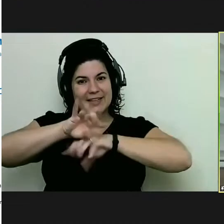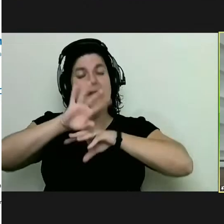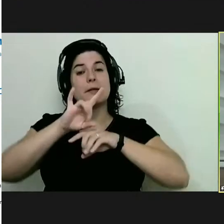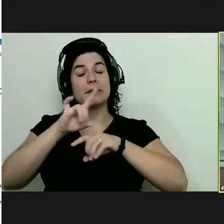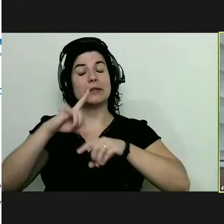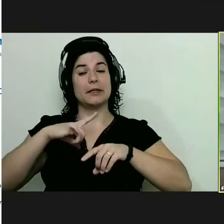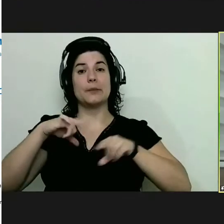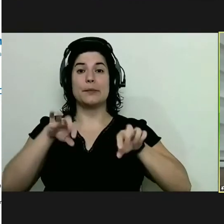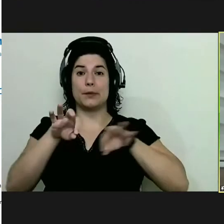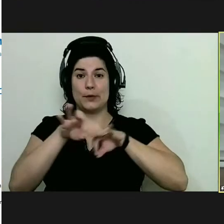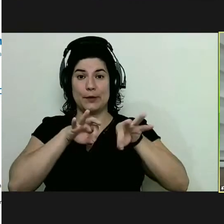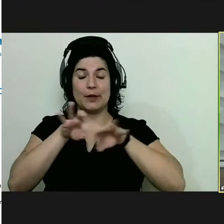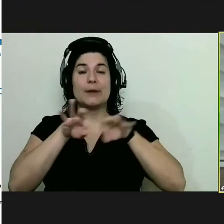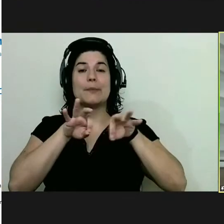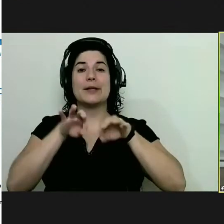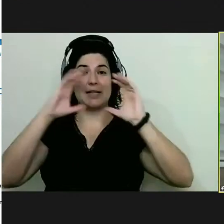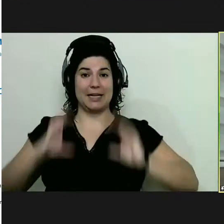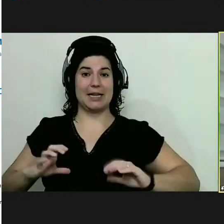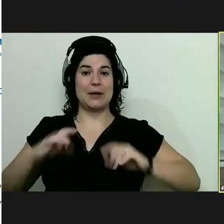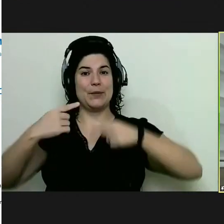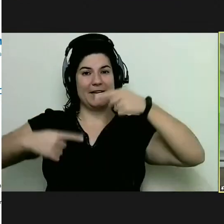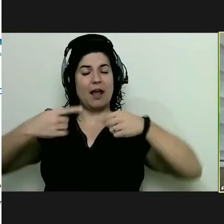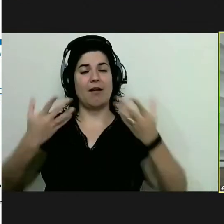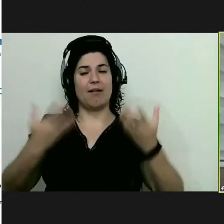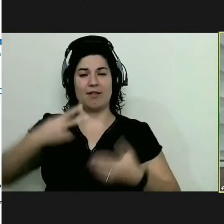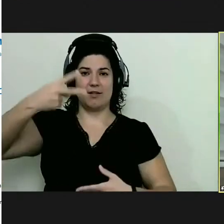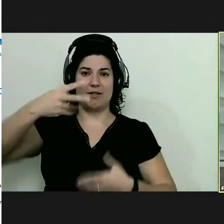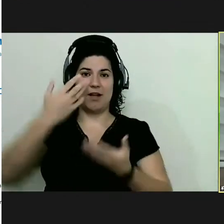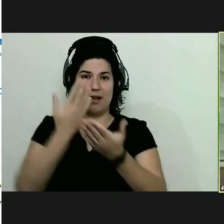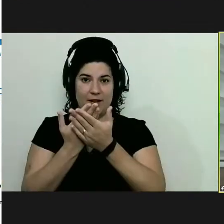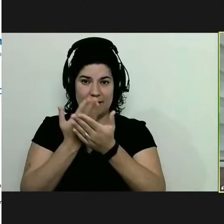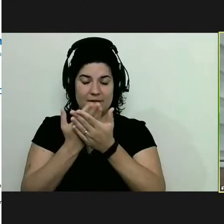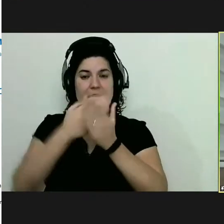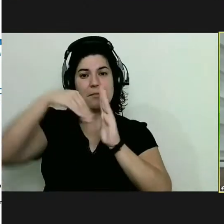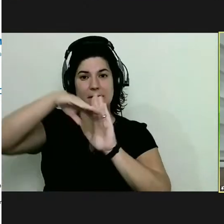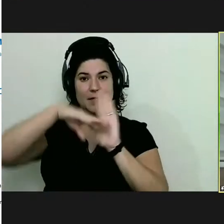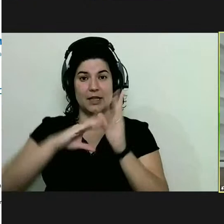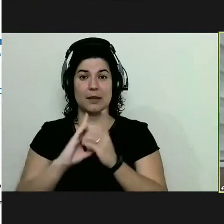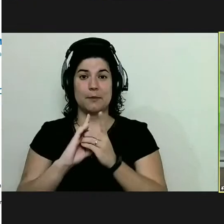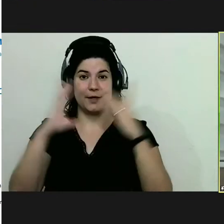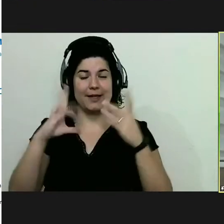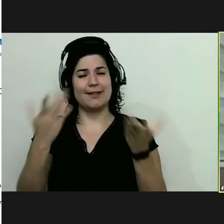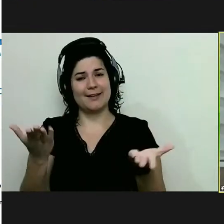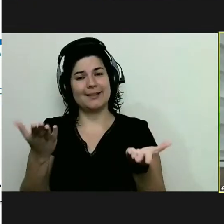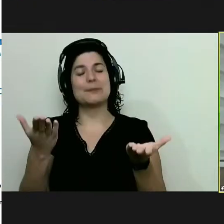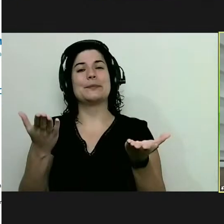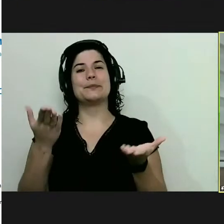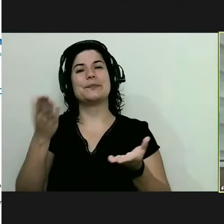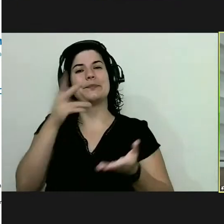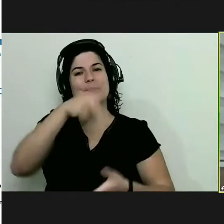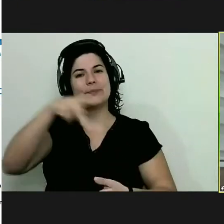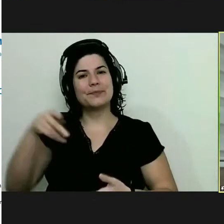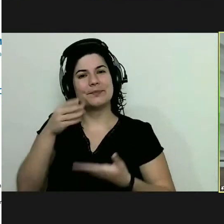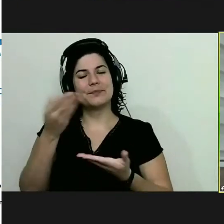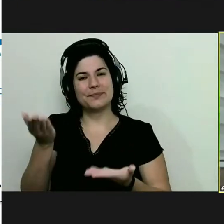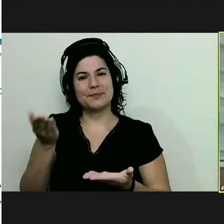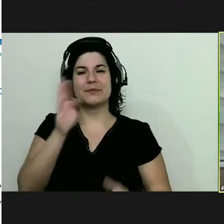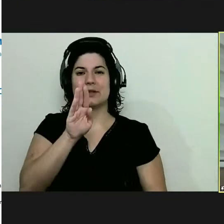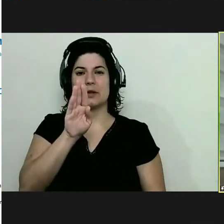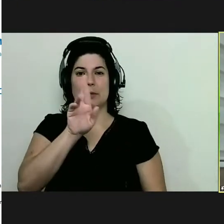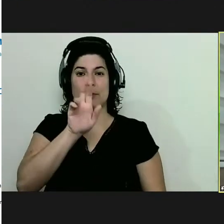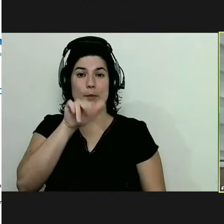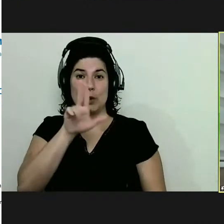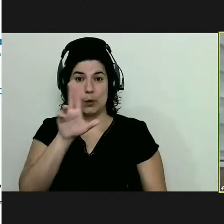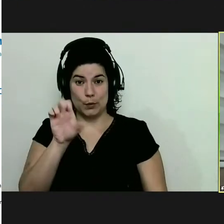cidadania política e agora nesta segunda aula né do curso de princípios da Democracia nós temos o nosso querido professor Bruno é